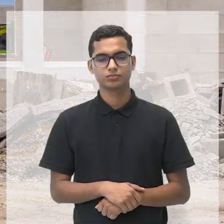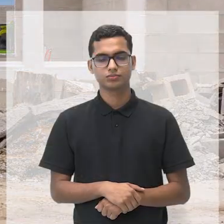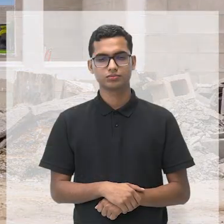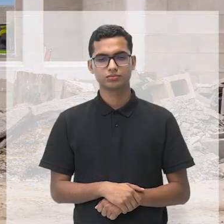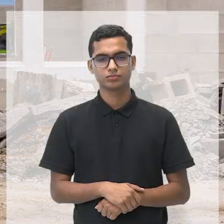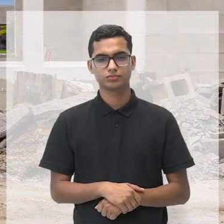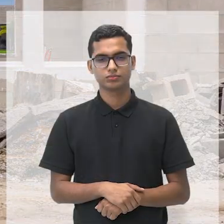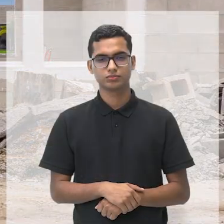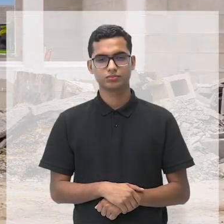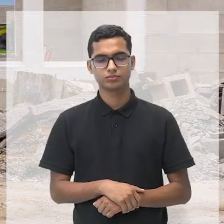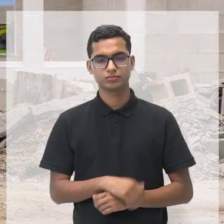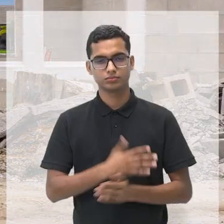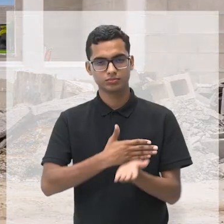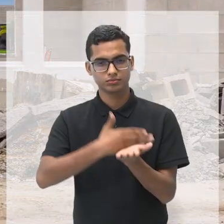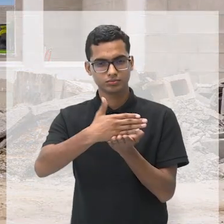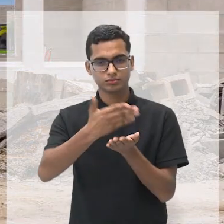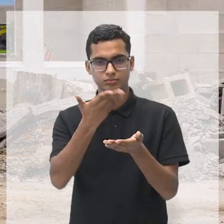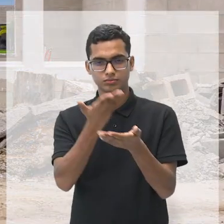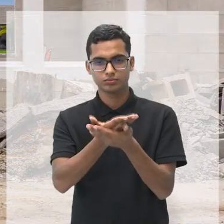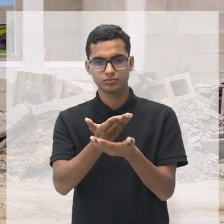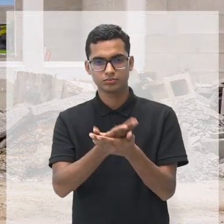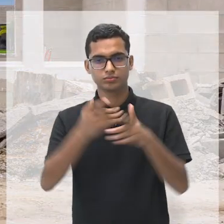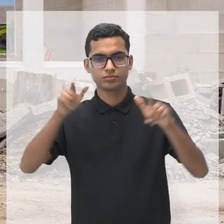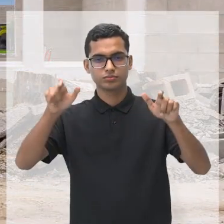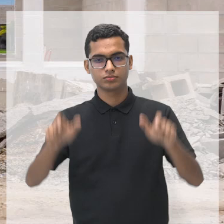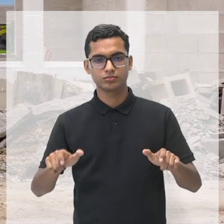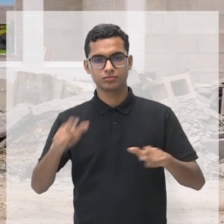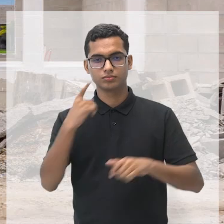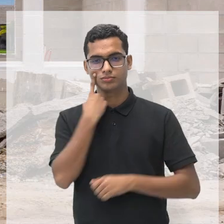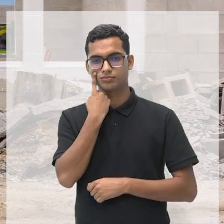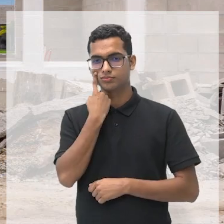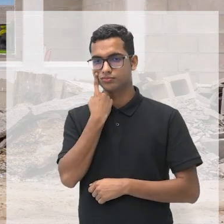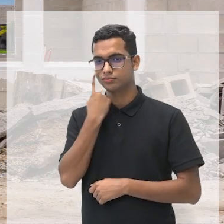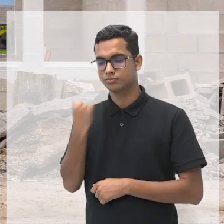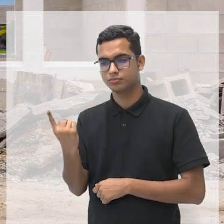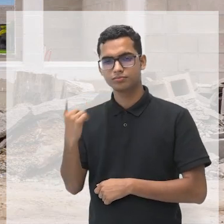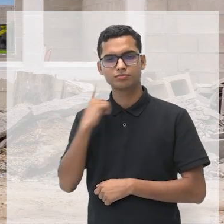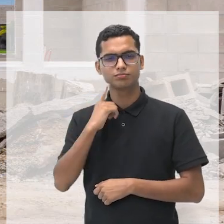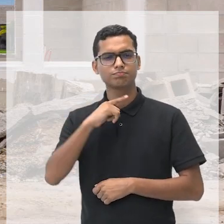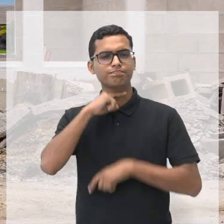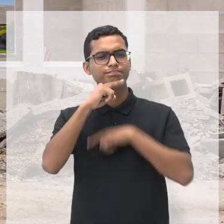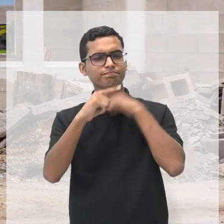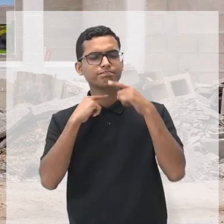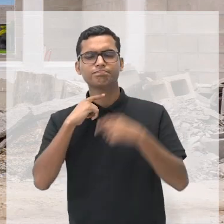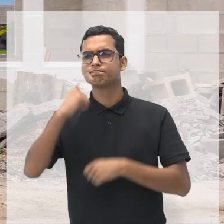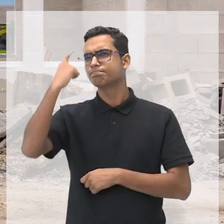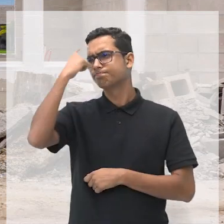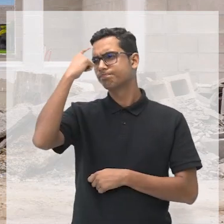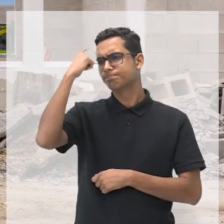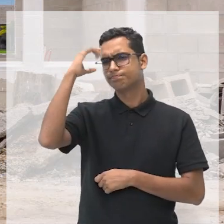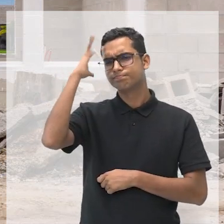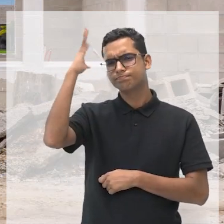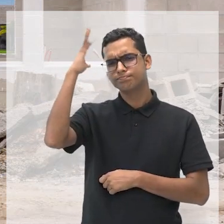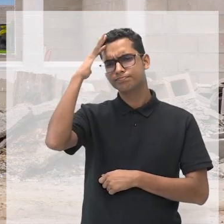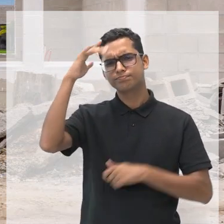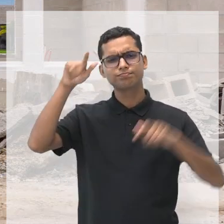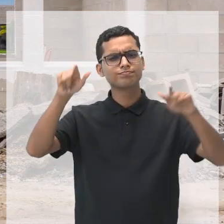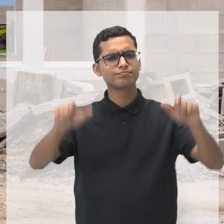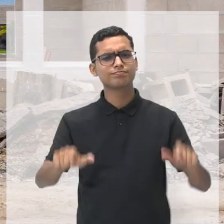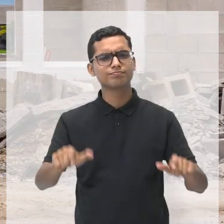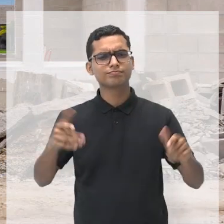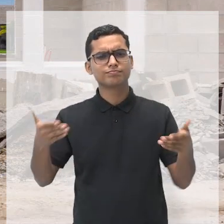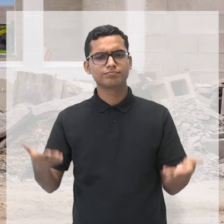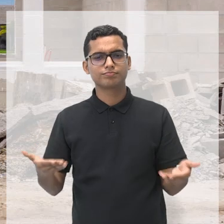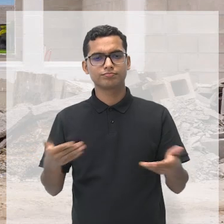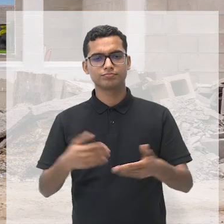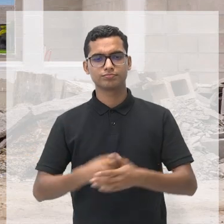E nós começamos a nossa aula neste ambiente. Você pode talvez estar se perguntando, peraí, professor, o que é isso? Onde